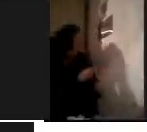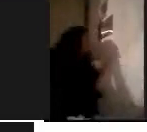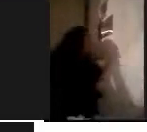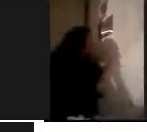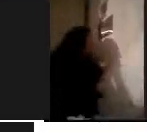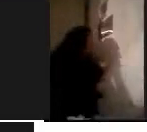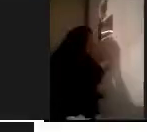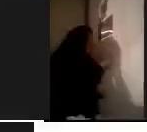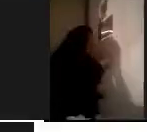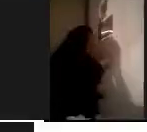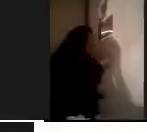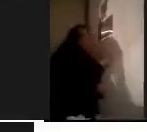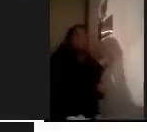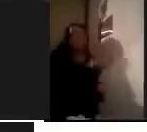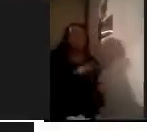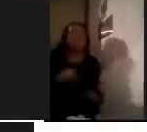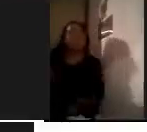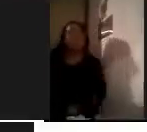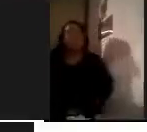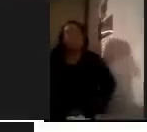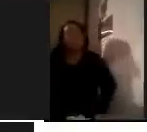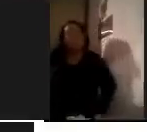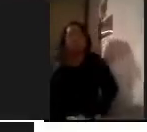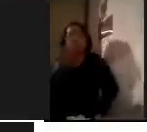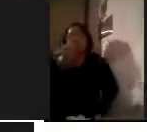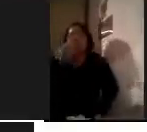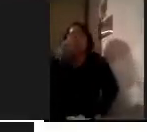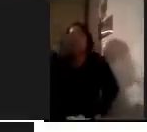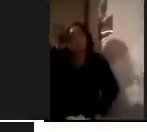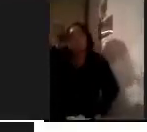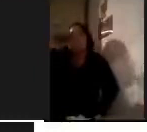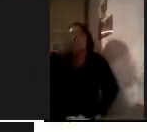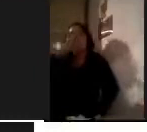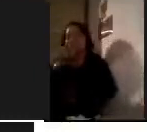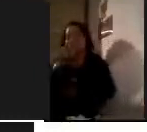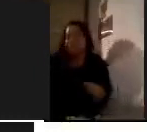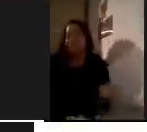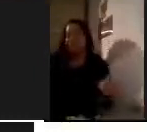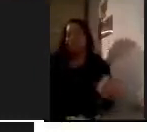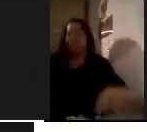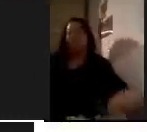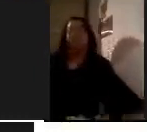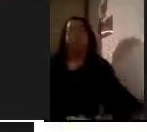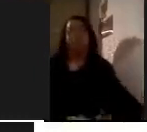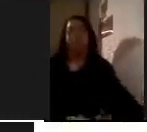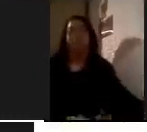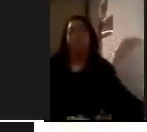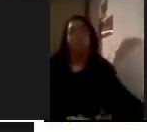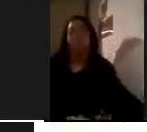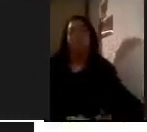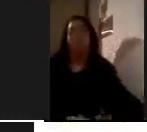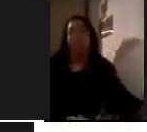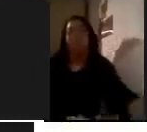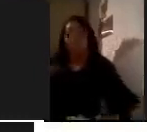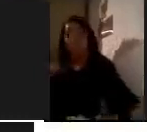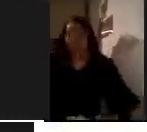de um desenvolvimento, se ela nascer com uma idade gestacional muito baixa, o que ela não tem,